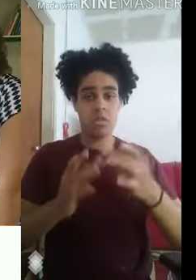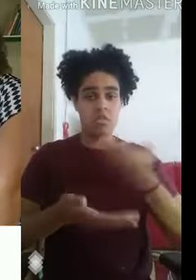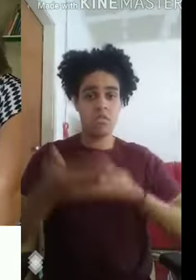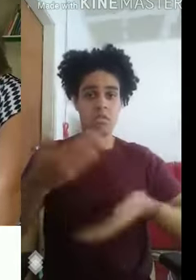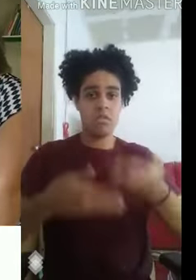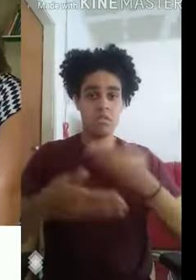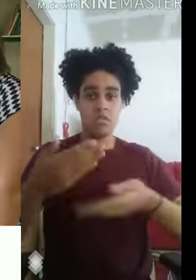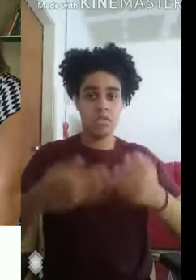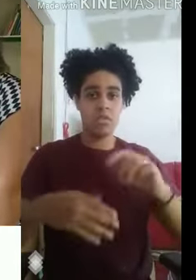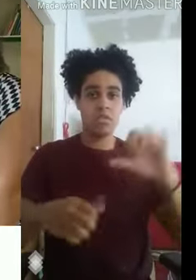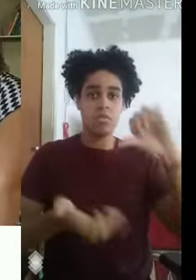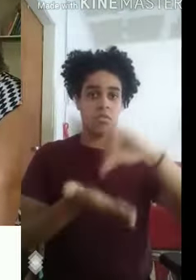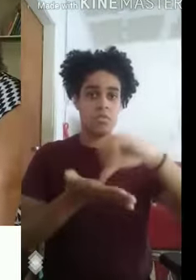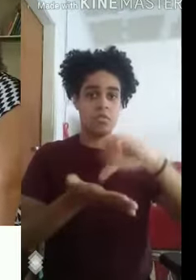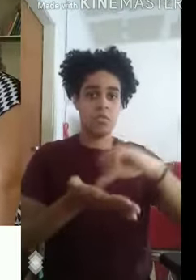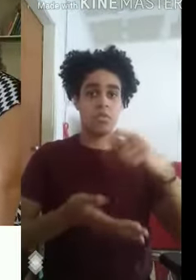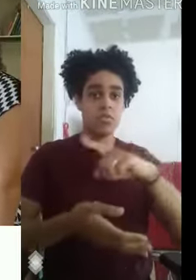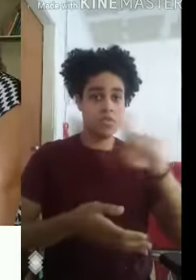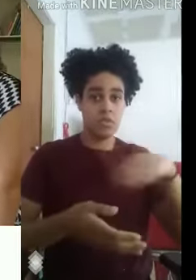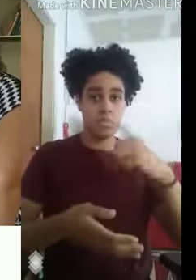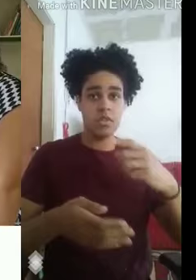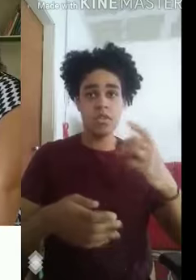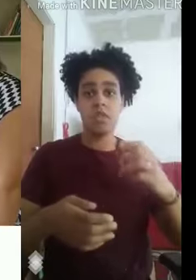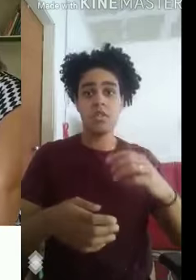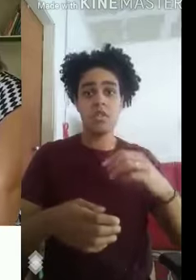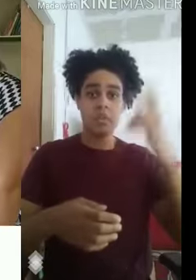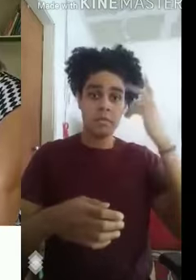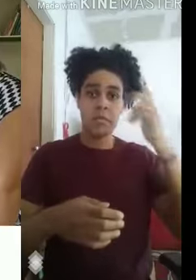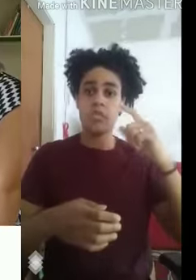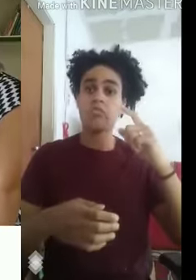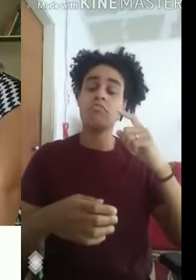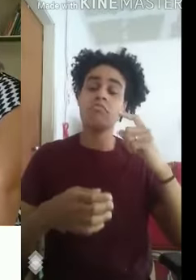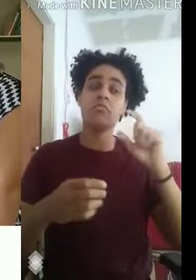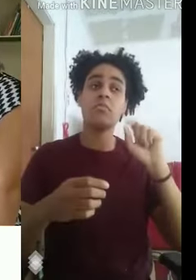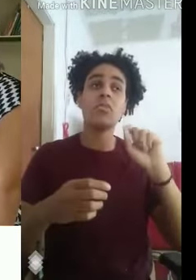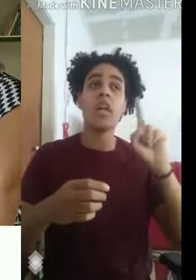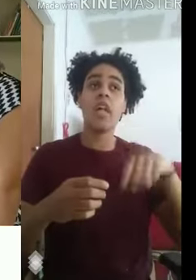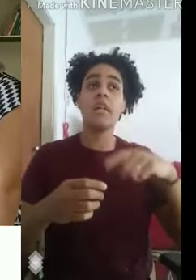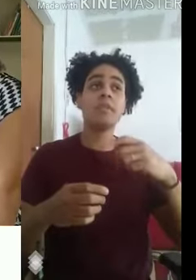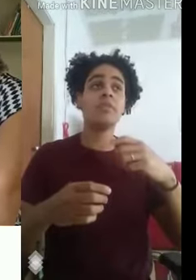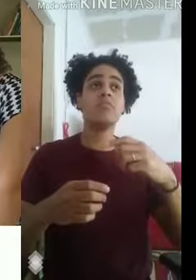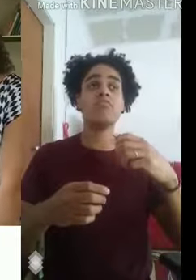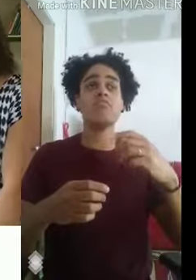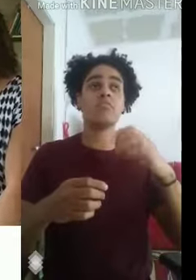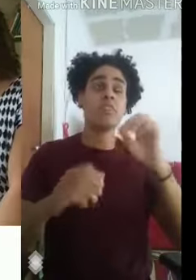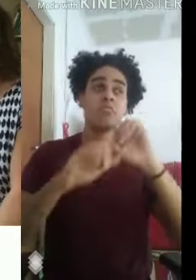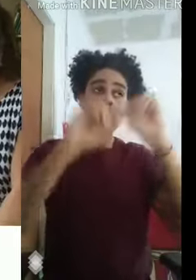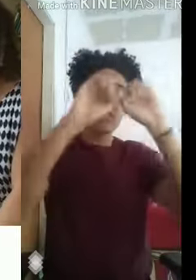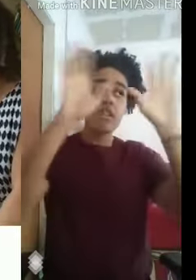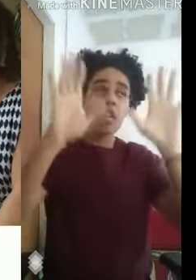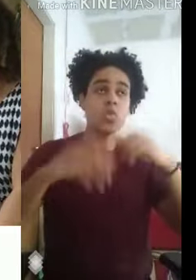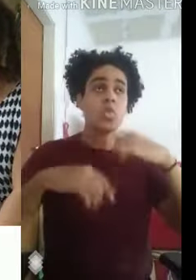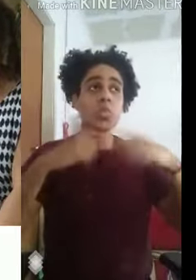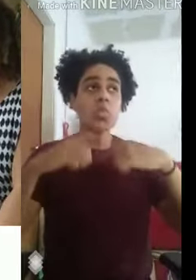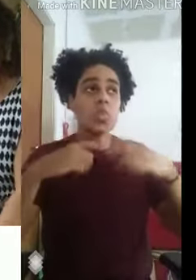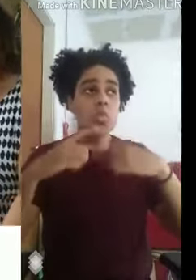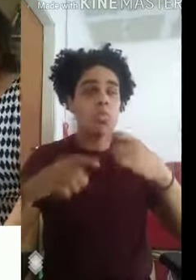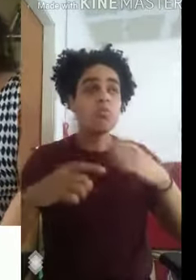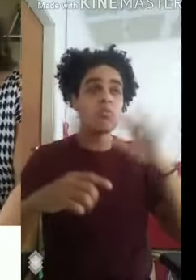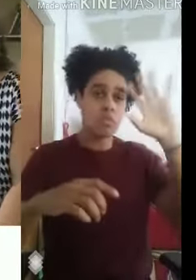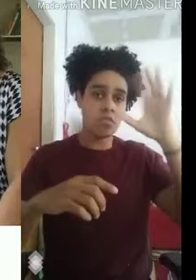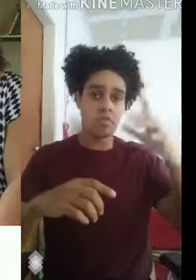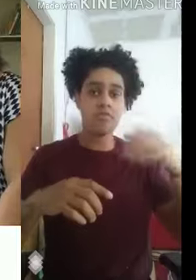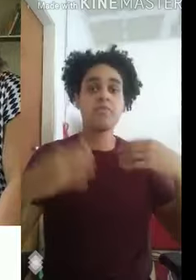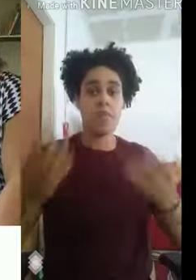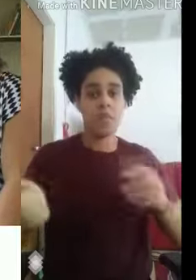polo de vocês para tirar esclarecimentos, para tirar dúvidas. Tudo bem? Bom, na aula de